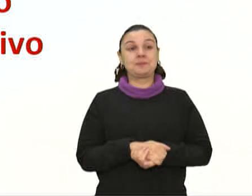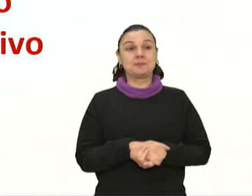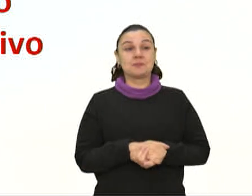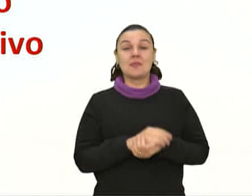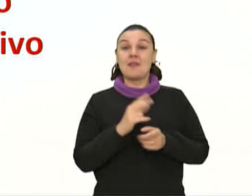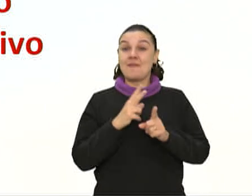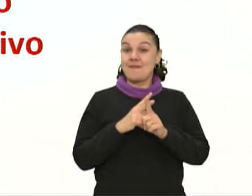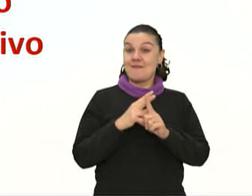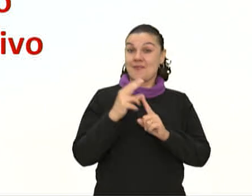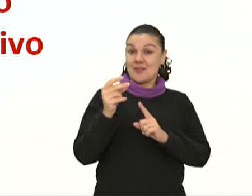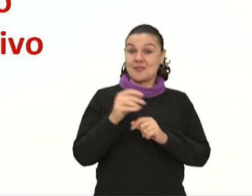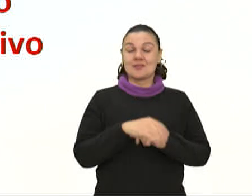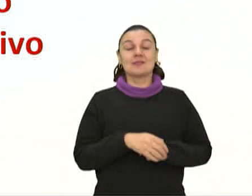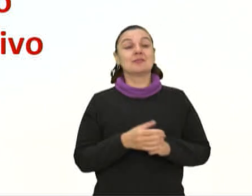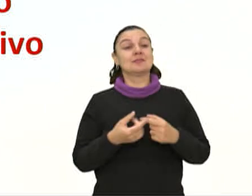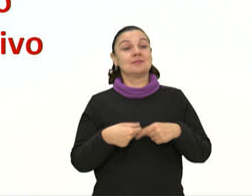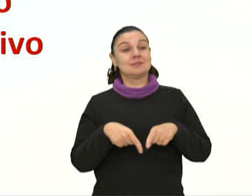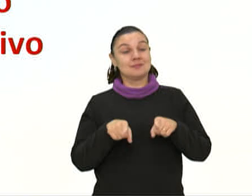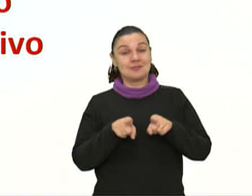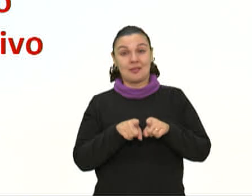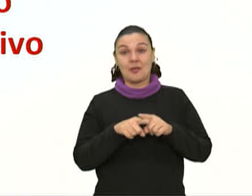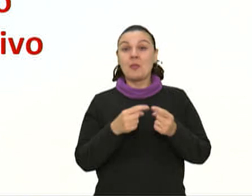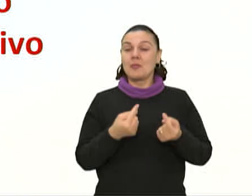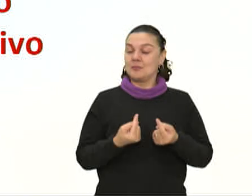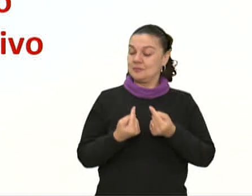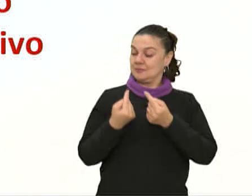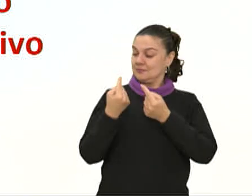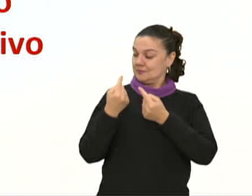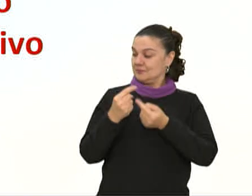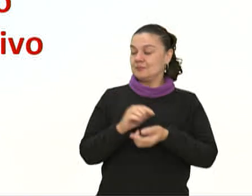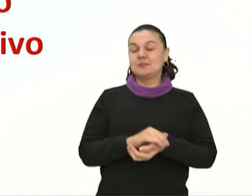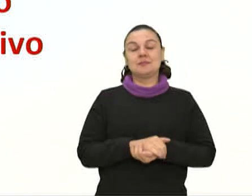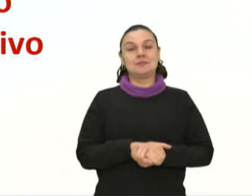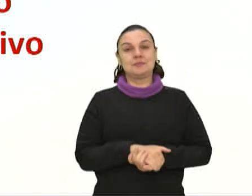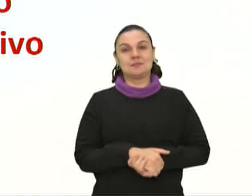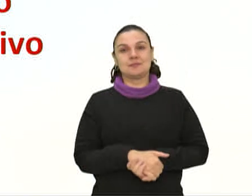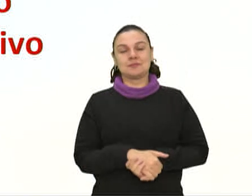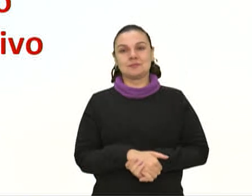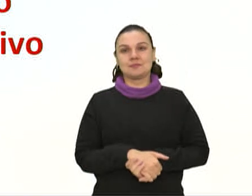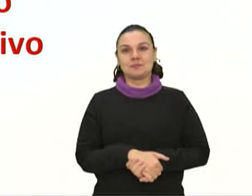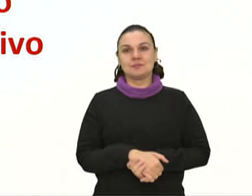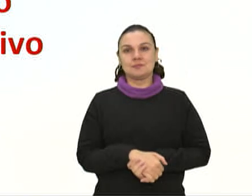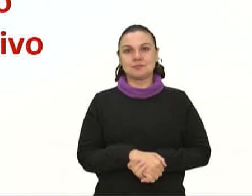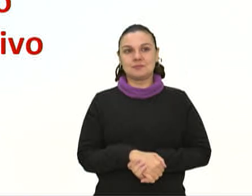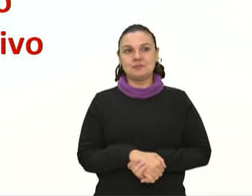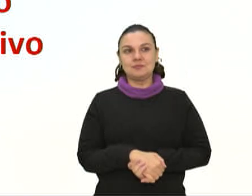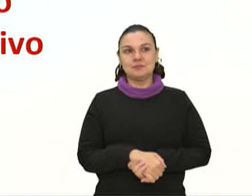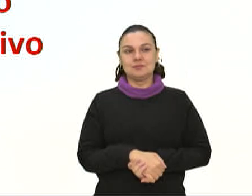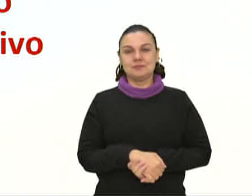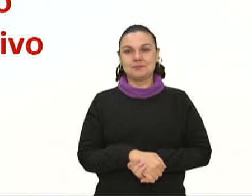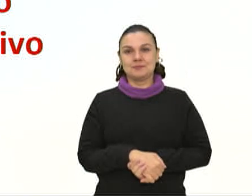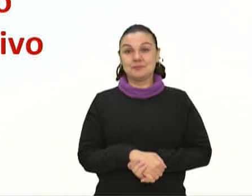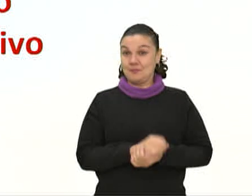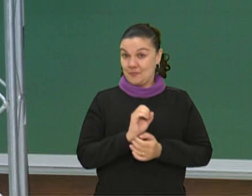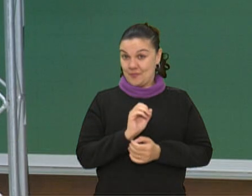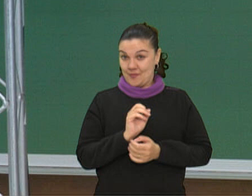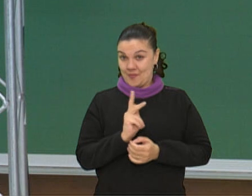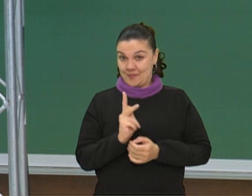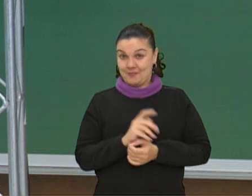E venceram, que também se classifica no tempo pretérito perfeito do modo indicativo.